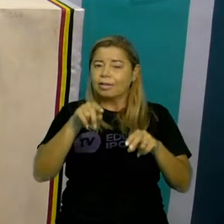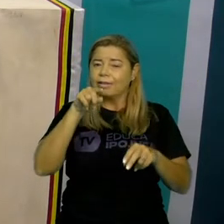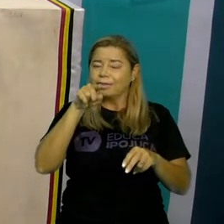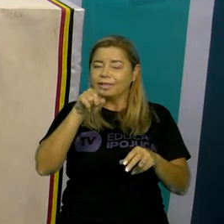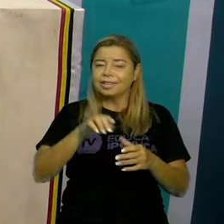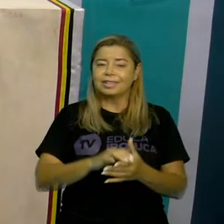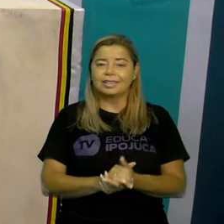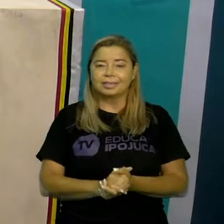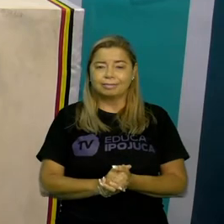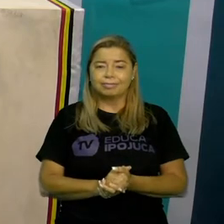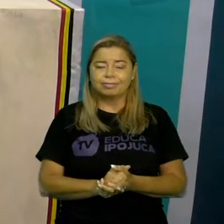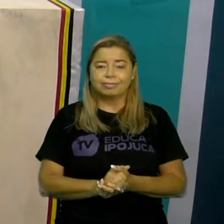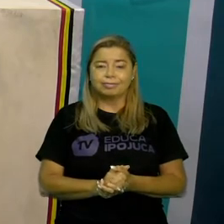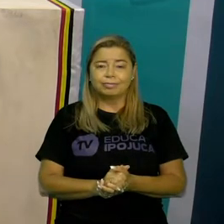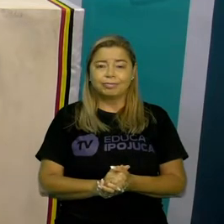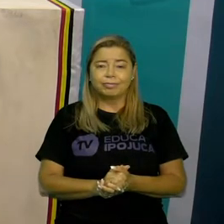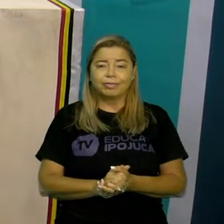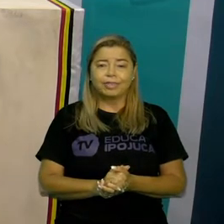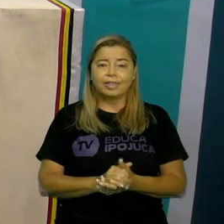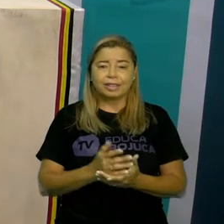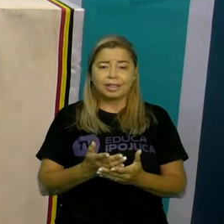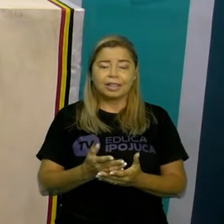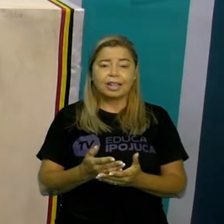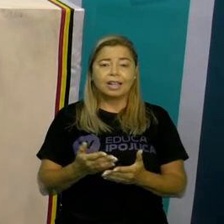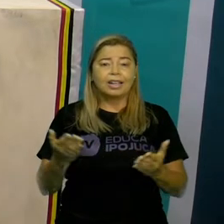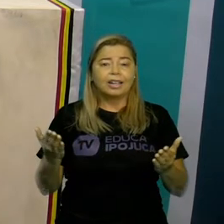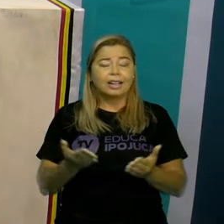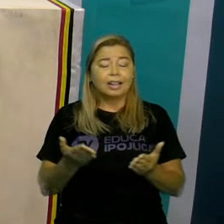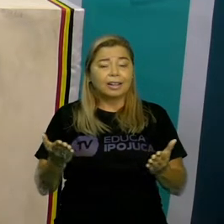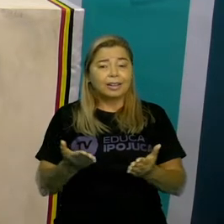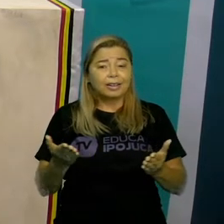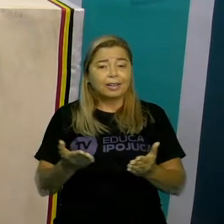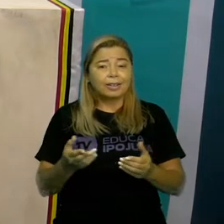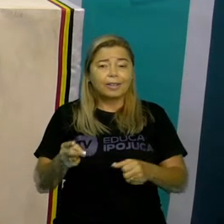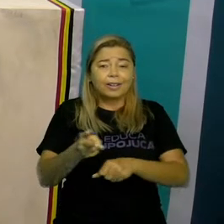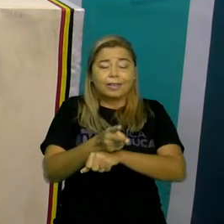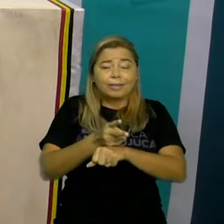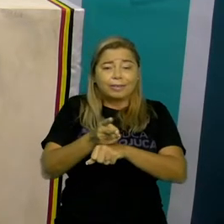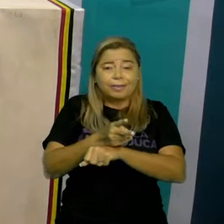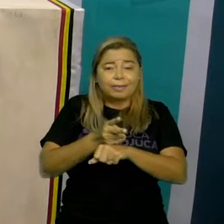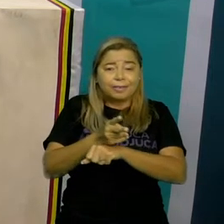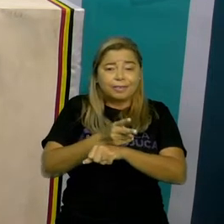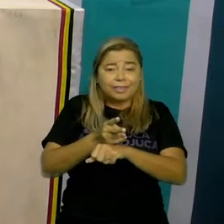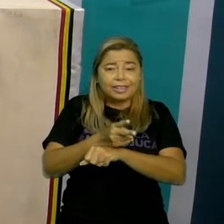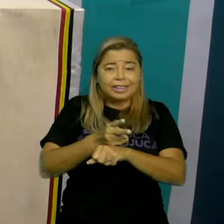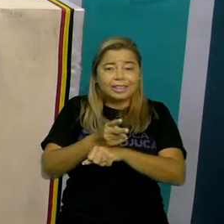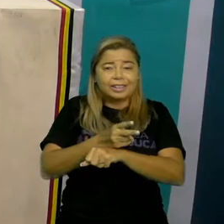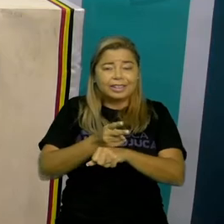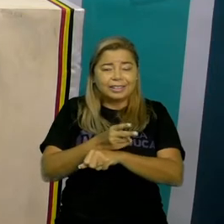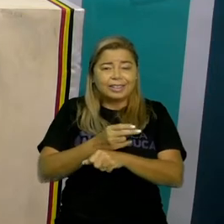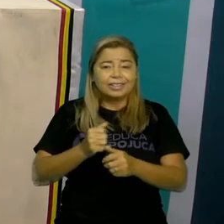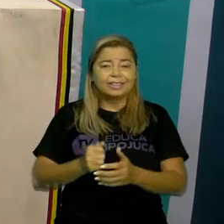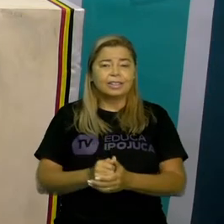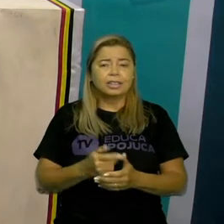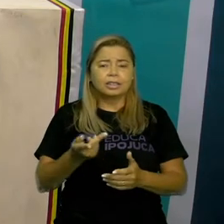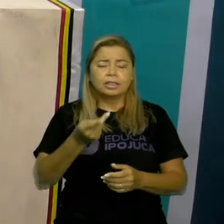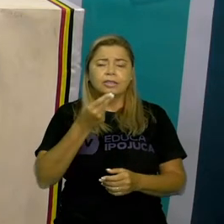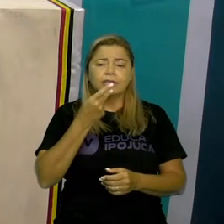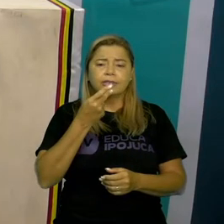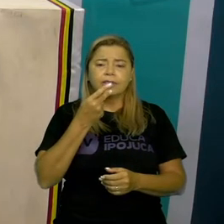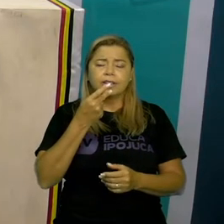E a tia quer que vocês escutem e vejam agora um videozinho, tá certo? Vejam aí, que vai